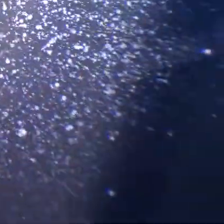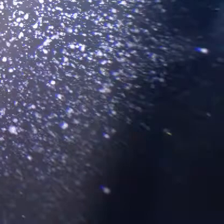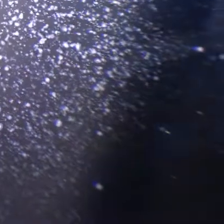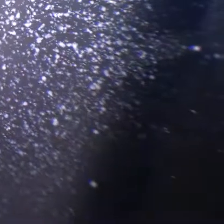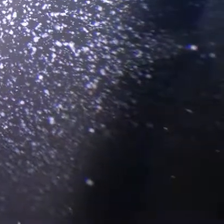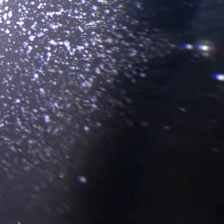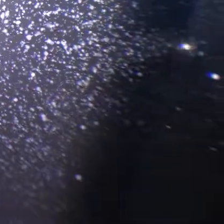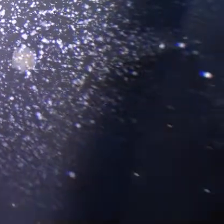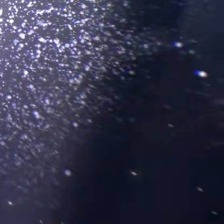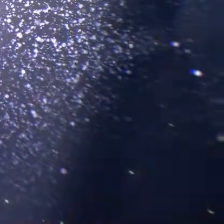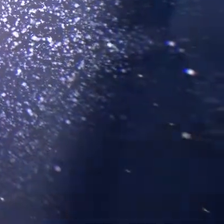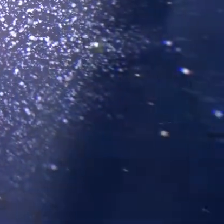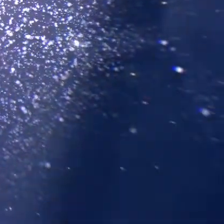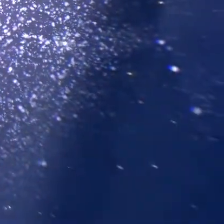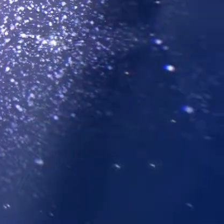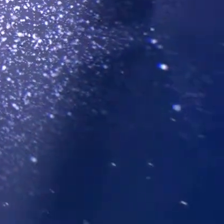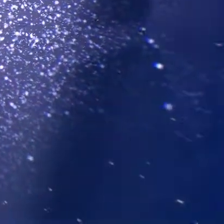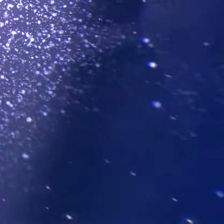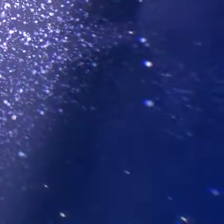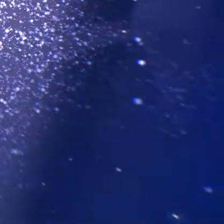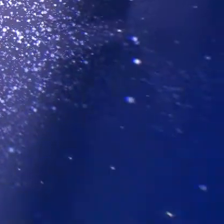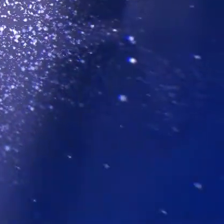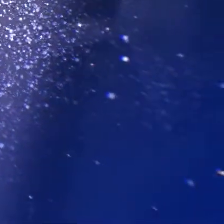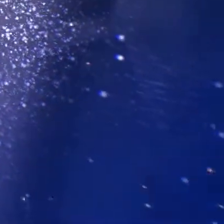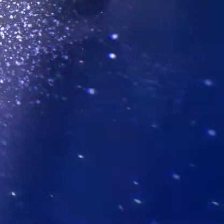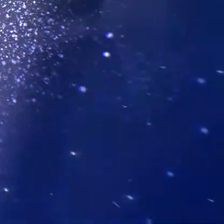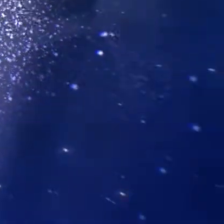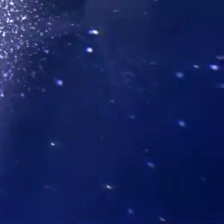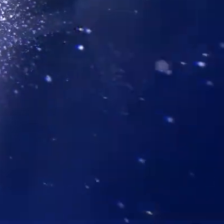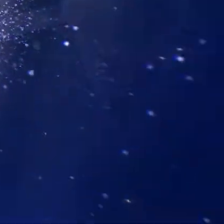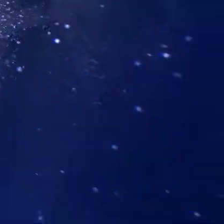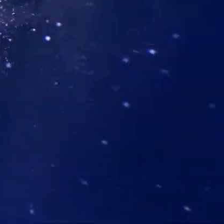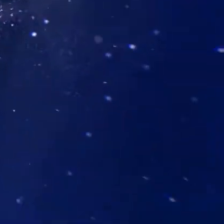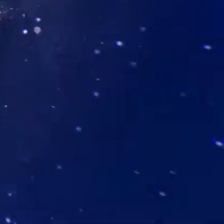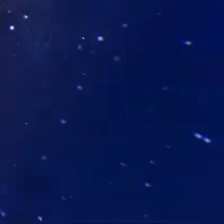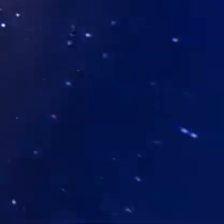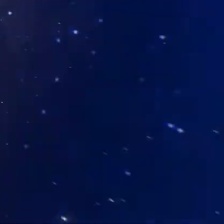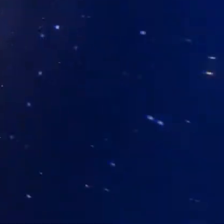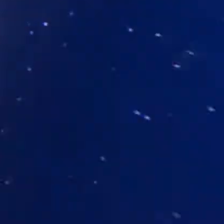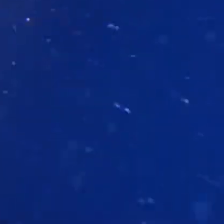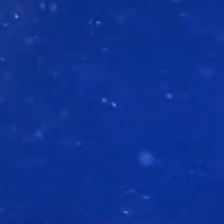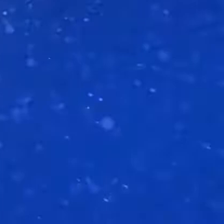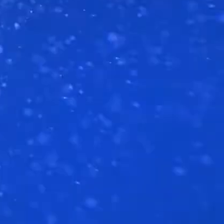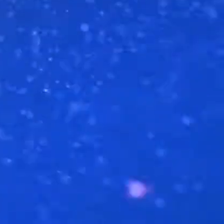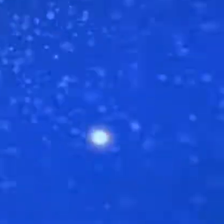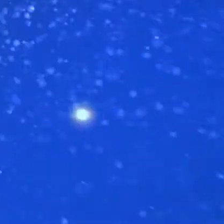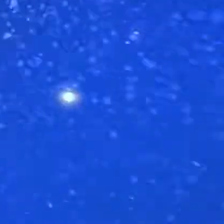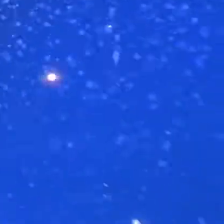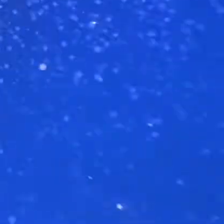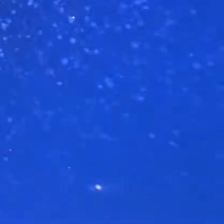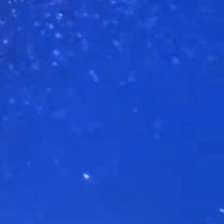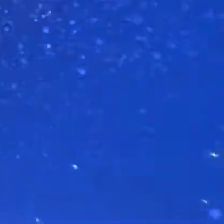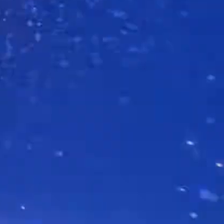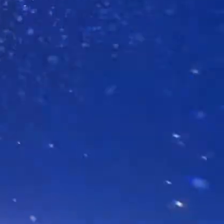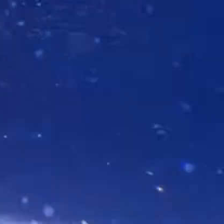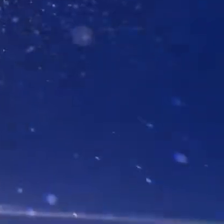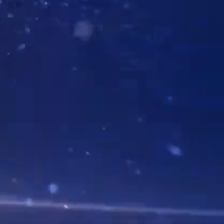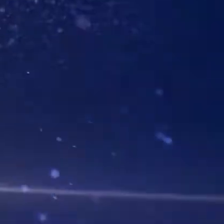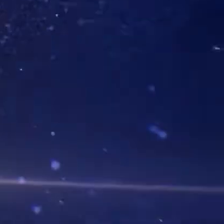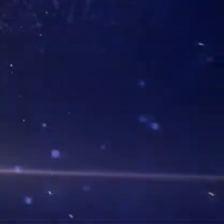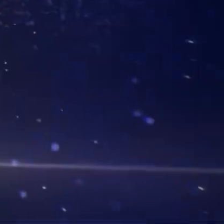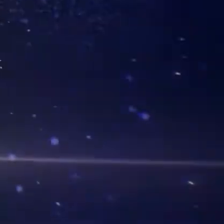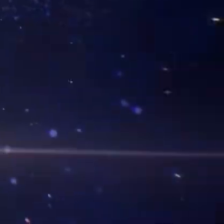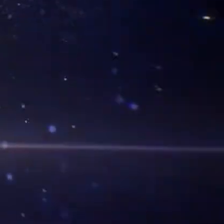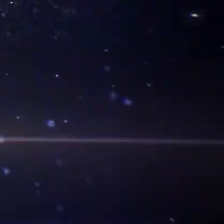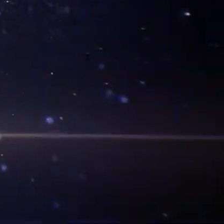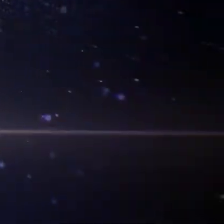continua. Em 1982, foi eleito deputado federal. Em 1986, foi secretário